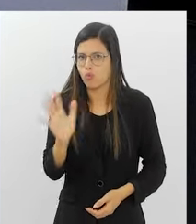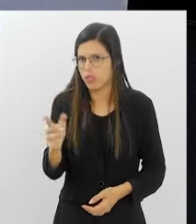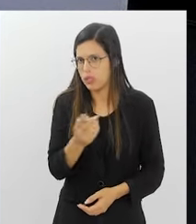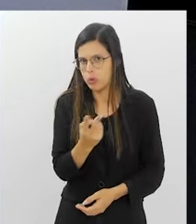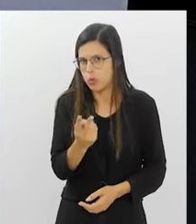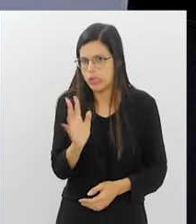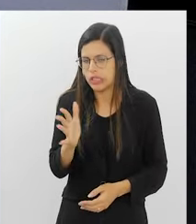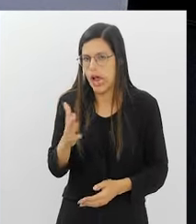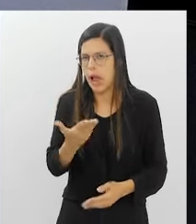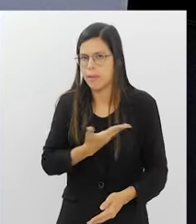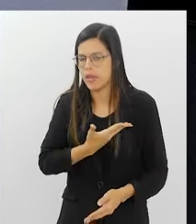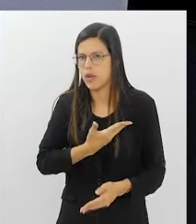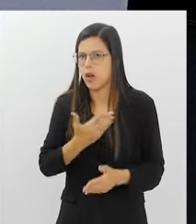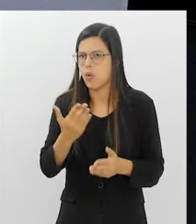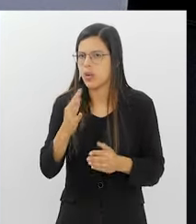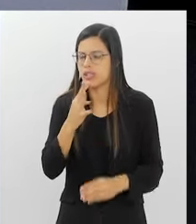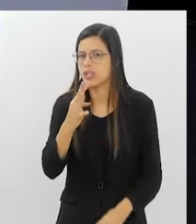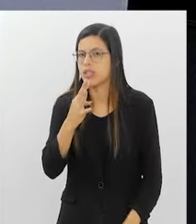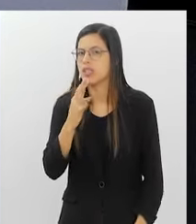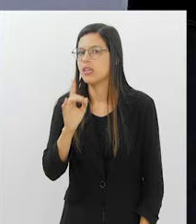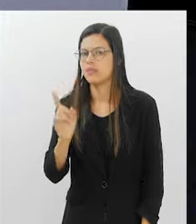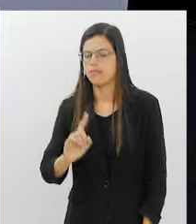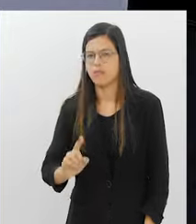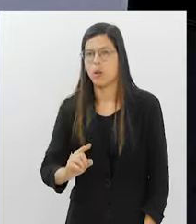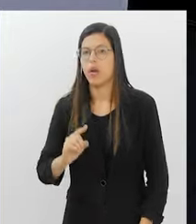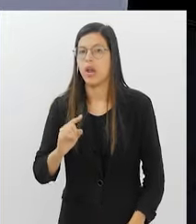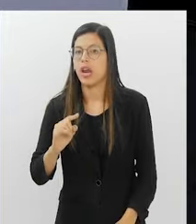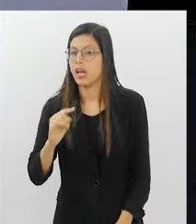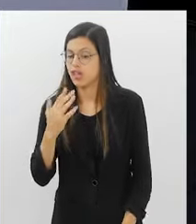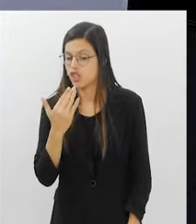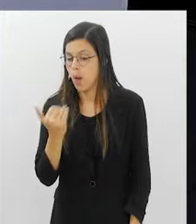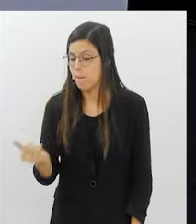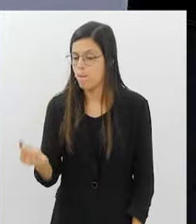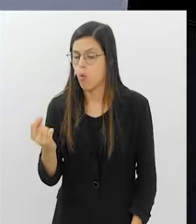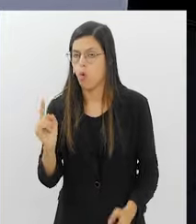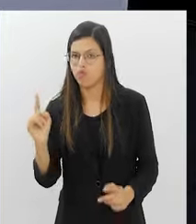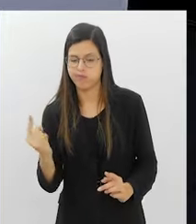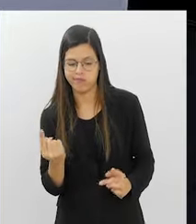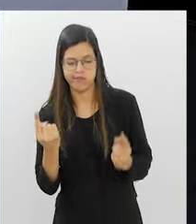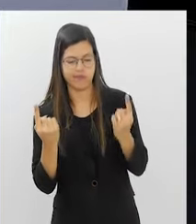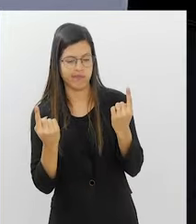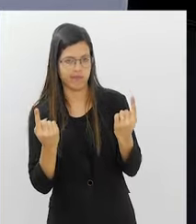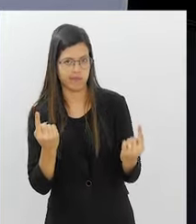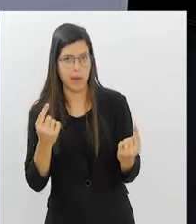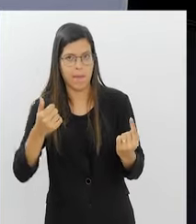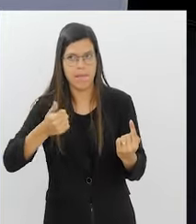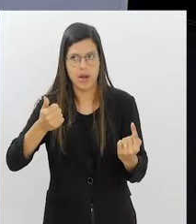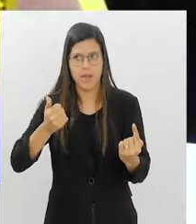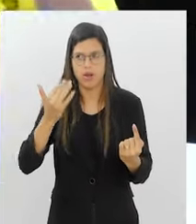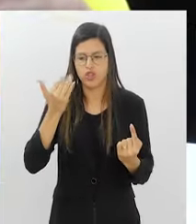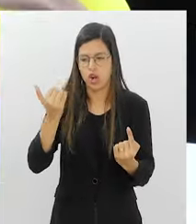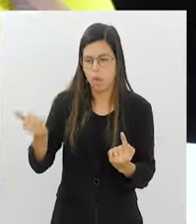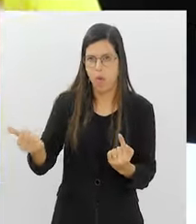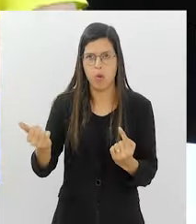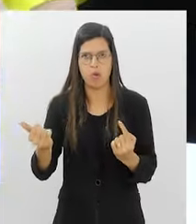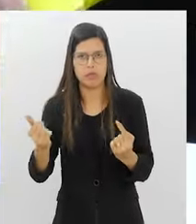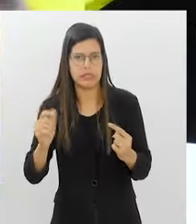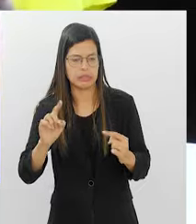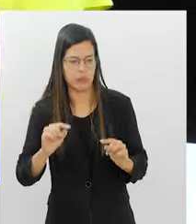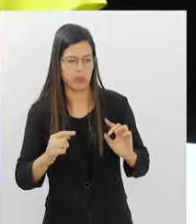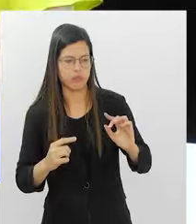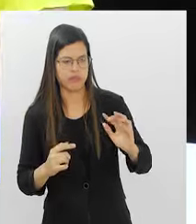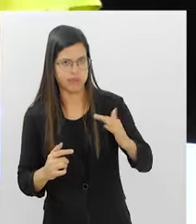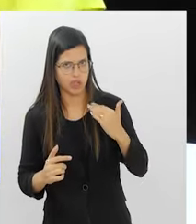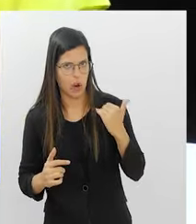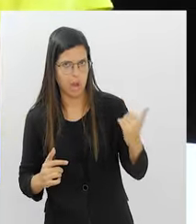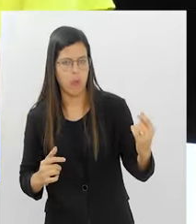adulto não ele chamou separado uma de cada vez eu não sabia ninguém sabia de ninguém primeiro chamou o eu ariad tanto faz